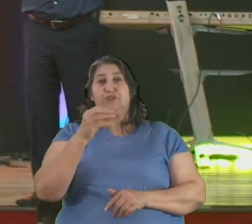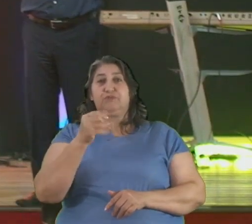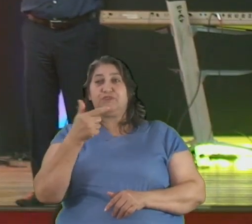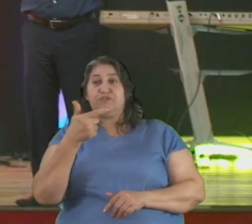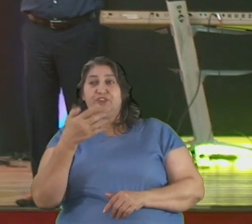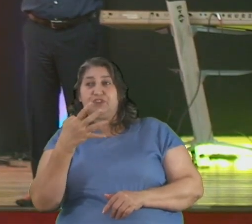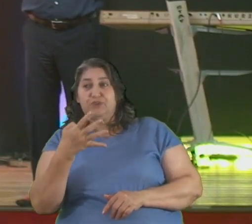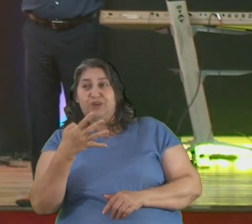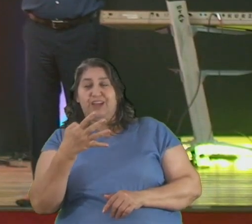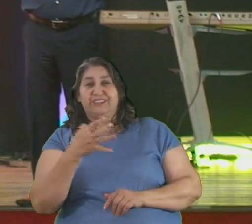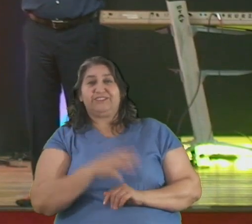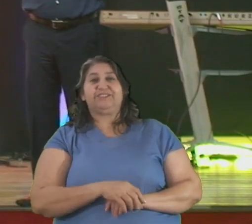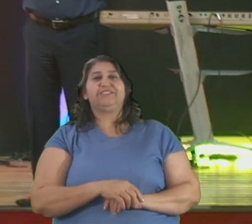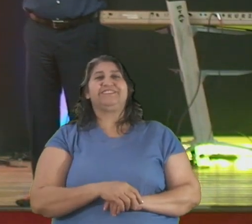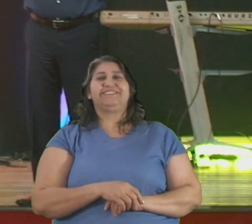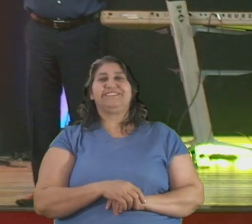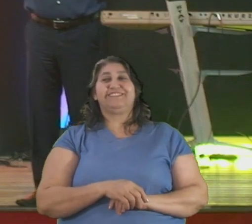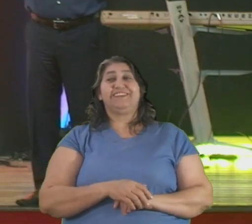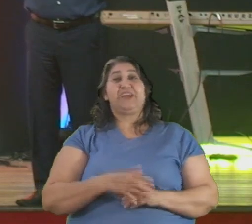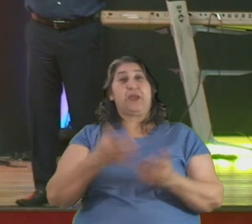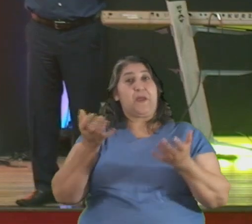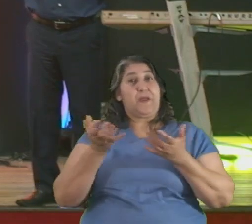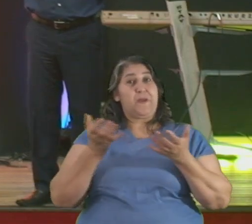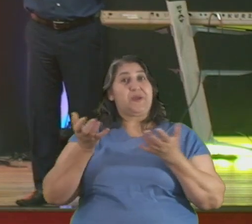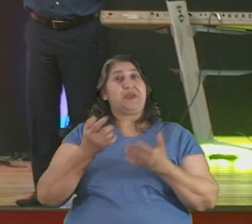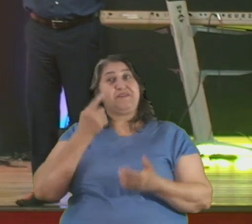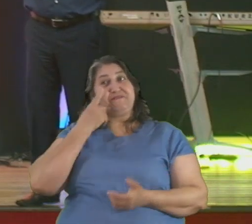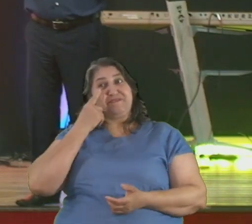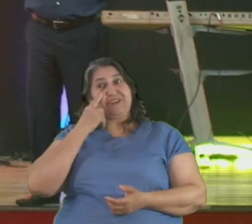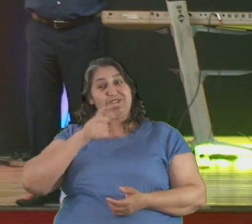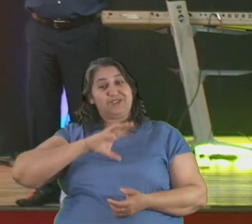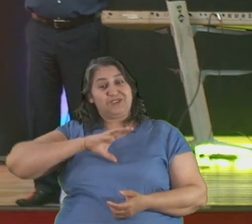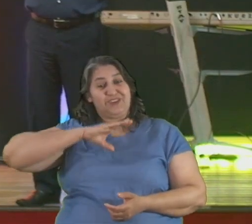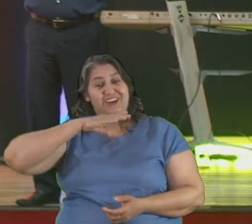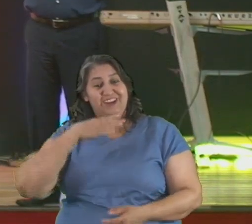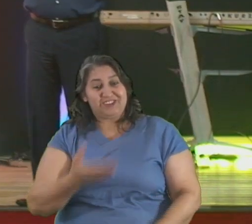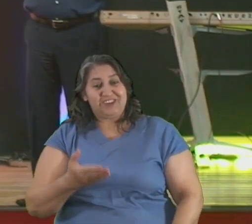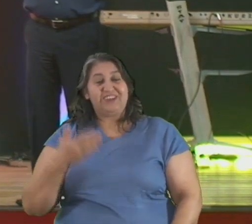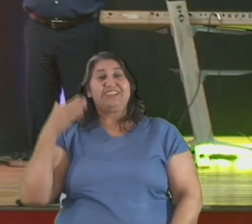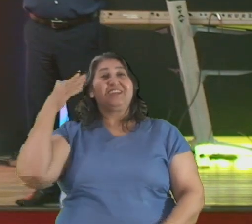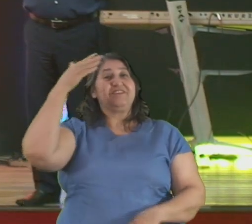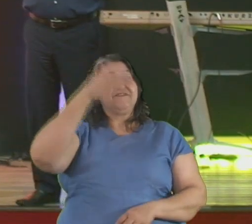2024, eu quero ver os corajosos.